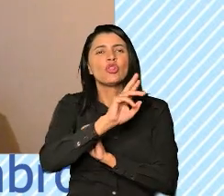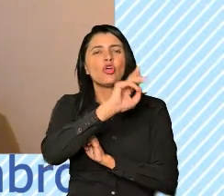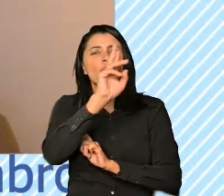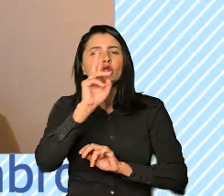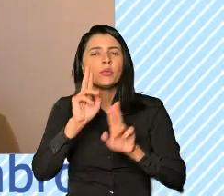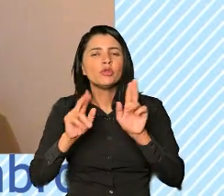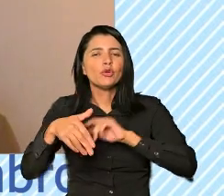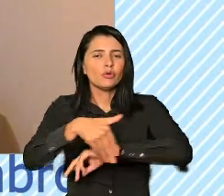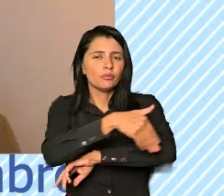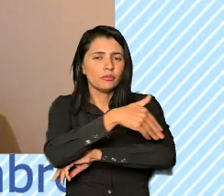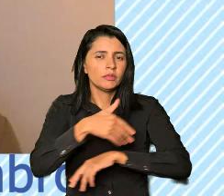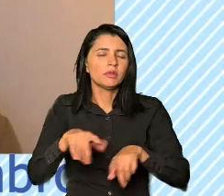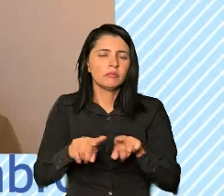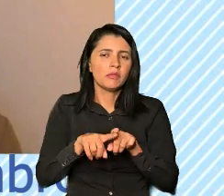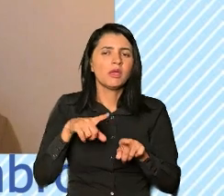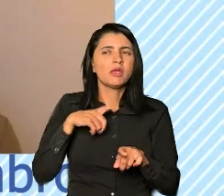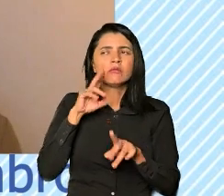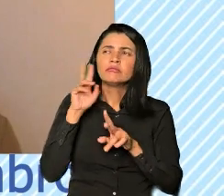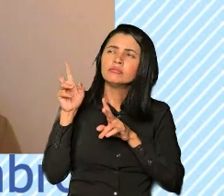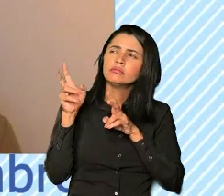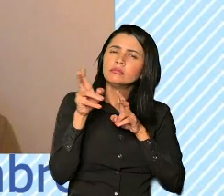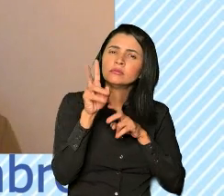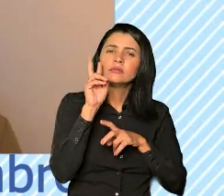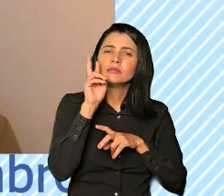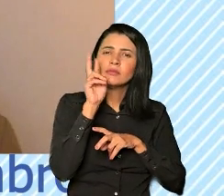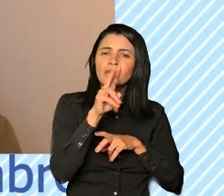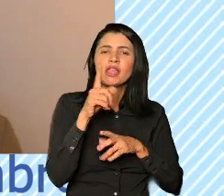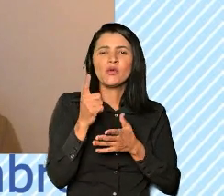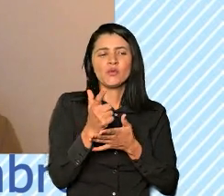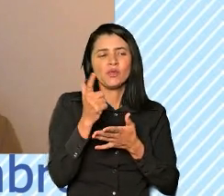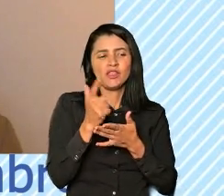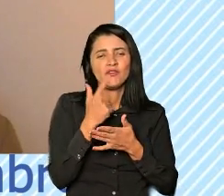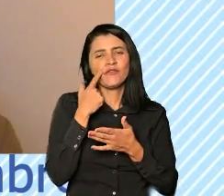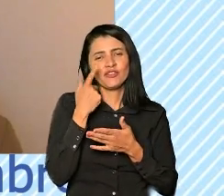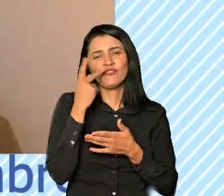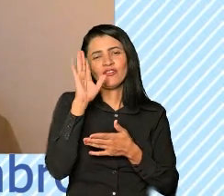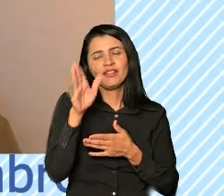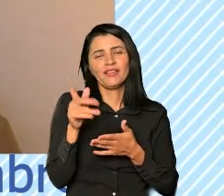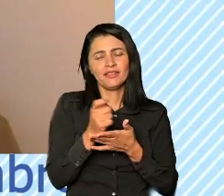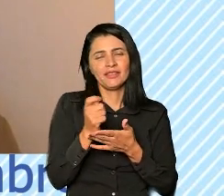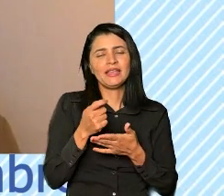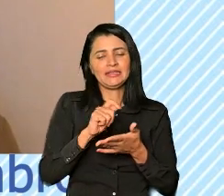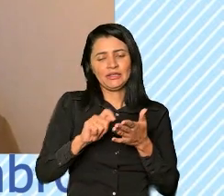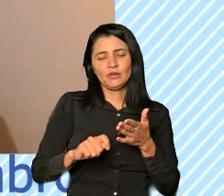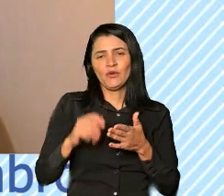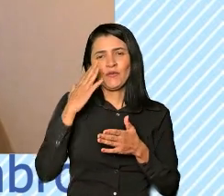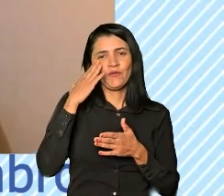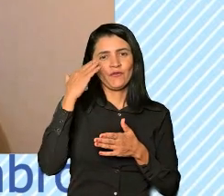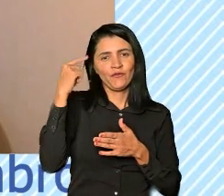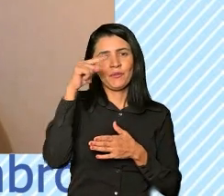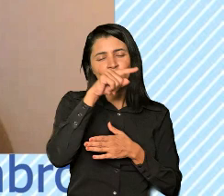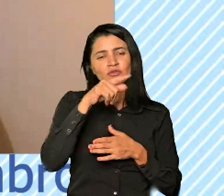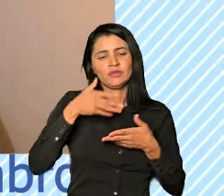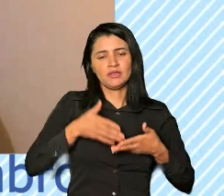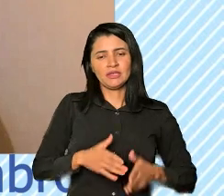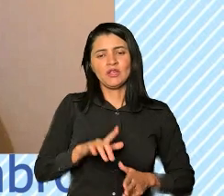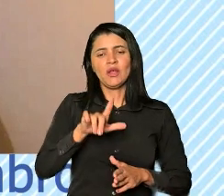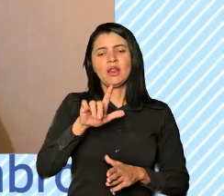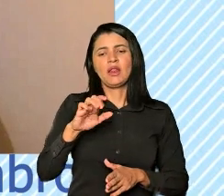né? E eu percebo isso, eu moro como eu disse para vocês, tem aqui um livro desse escritor famoso, que ele nasceu em Lecco,